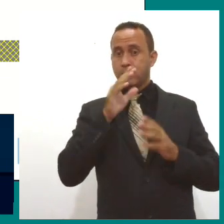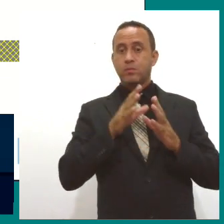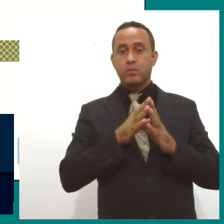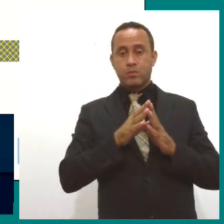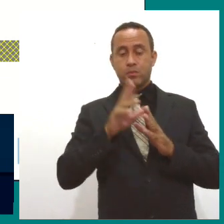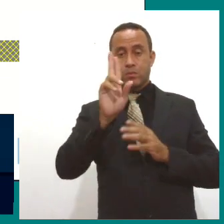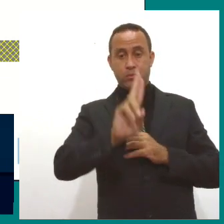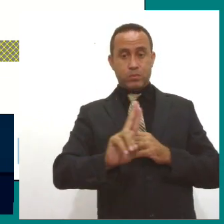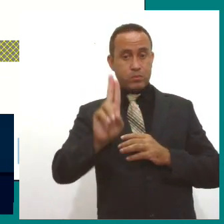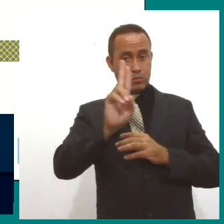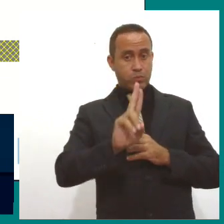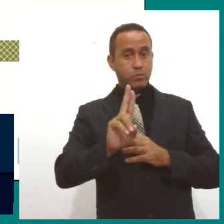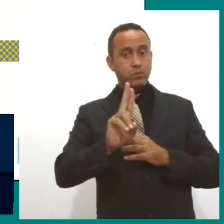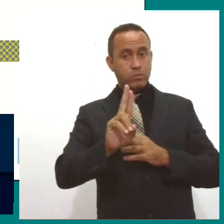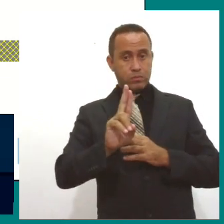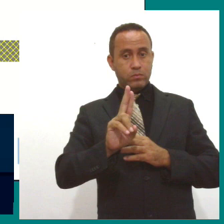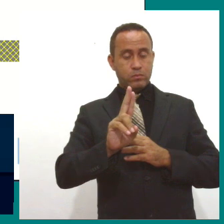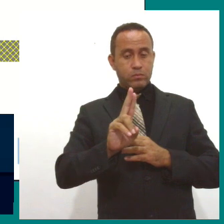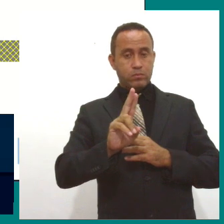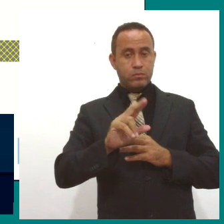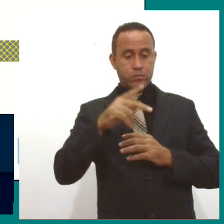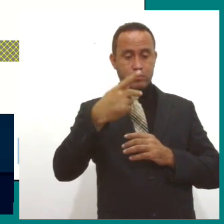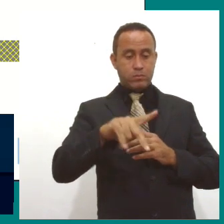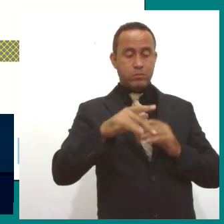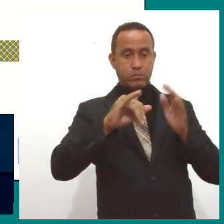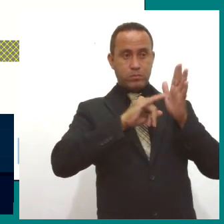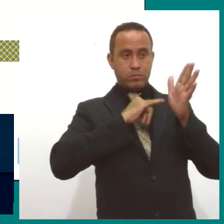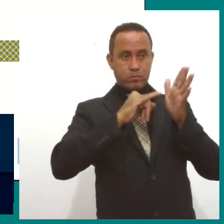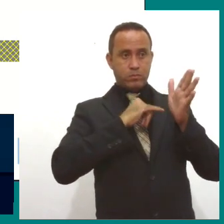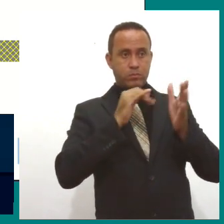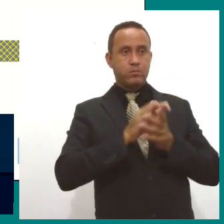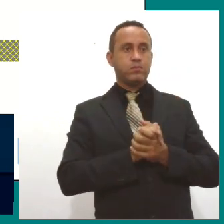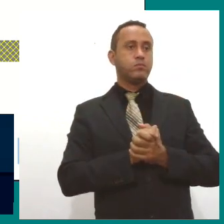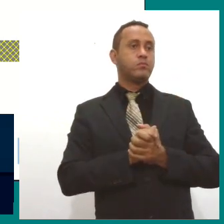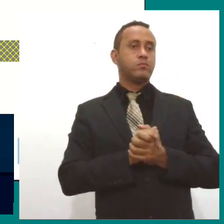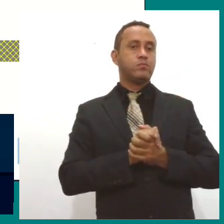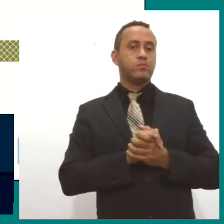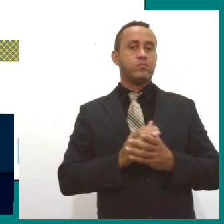faz esse monitoramento aí com apoio desse contrato.